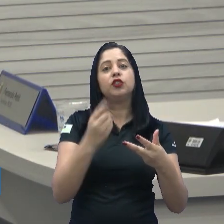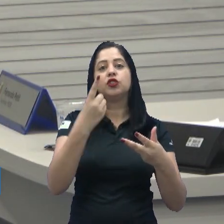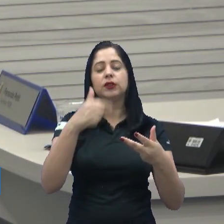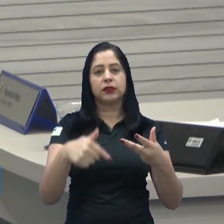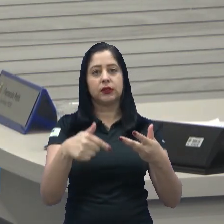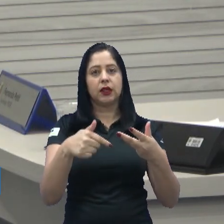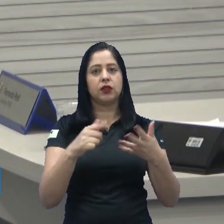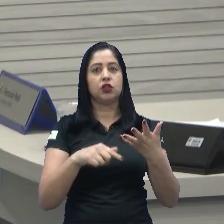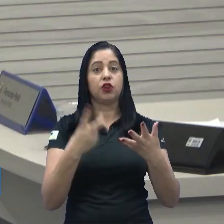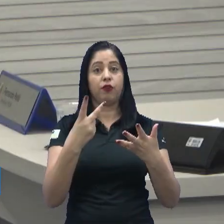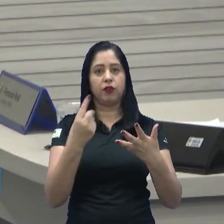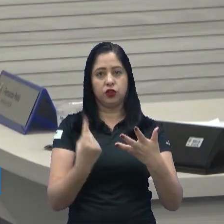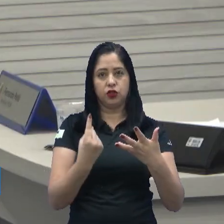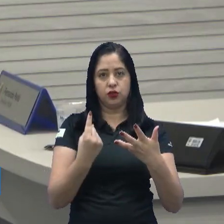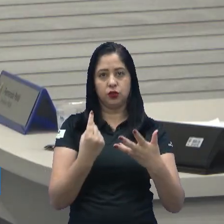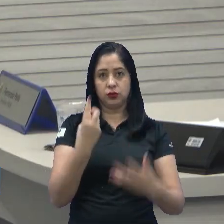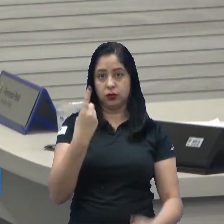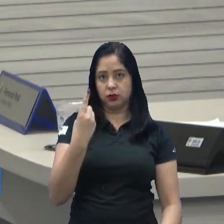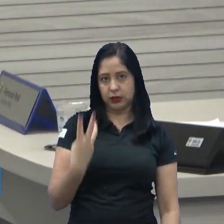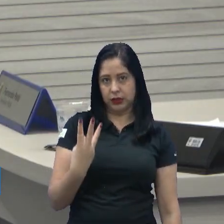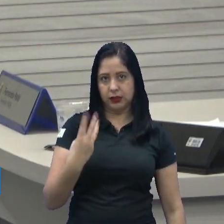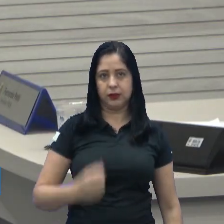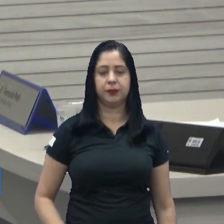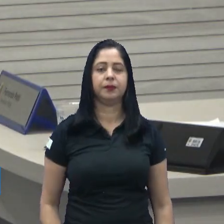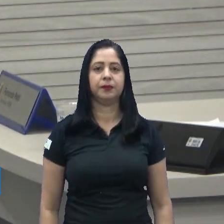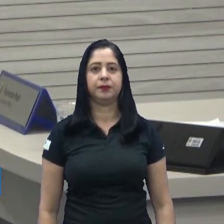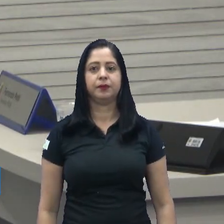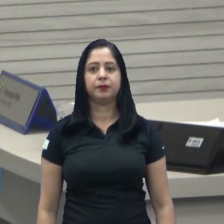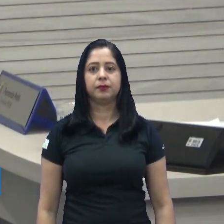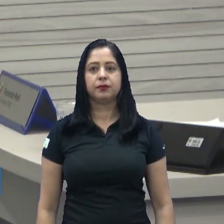2017 e 2113. Depois eu volto a falar.